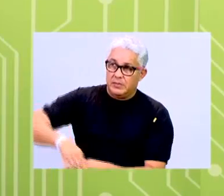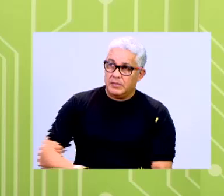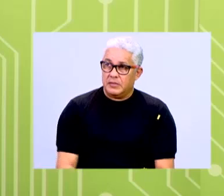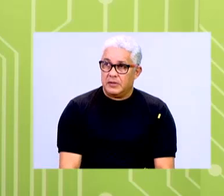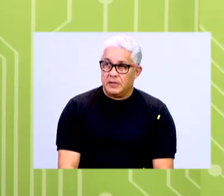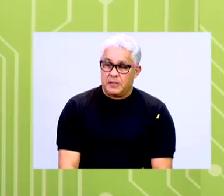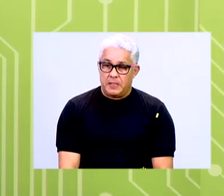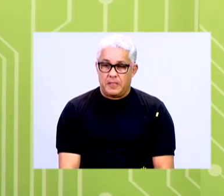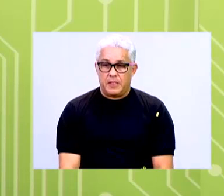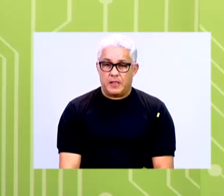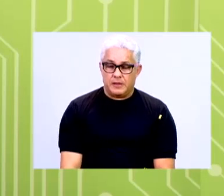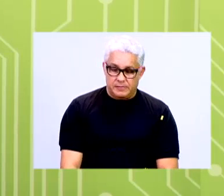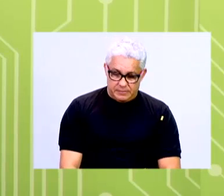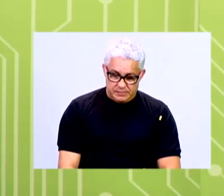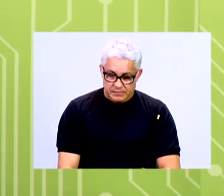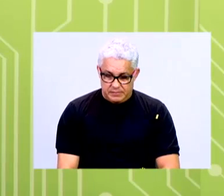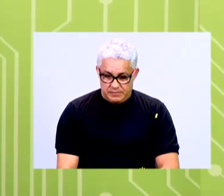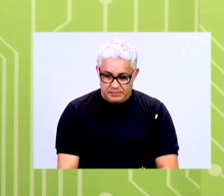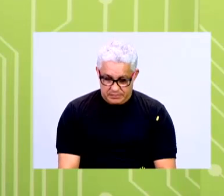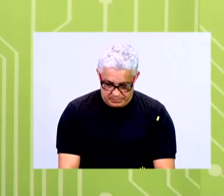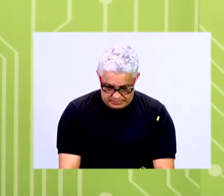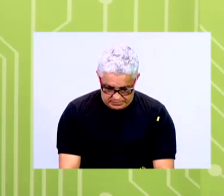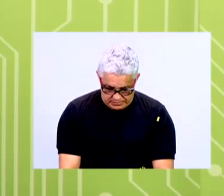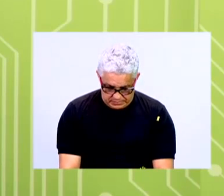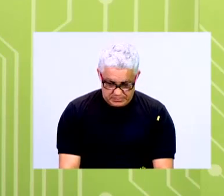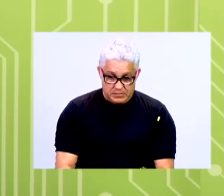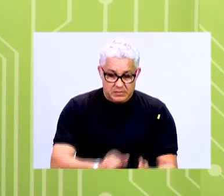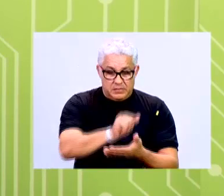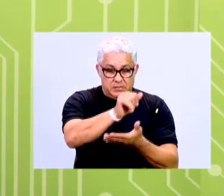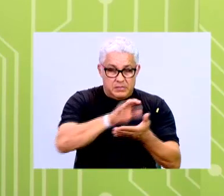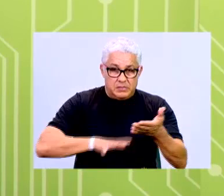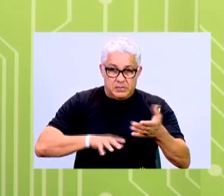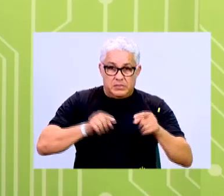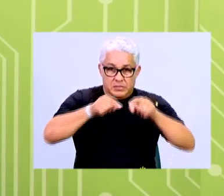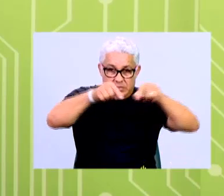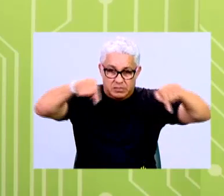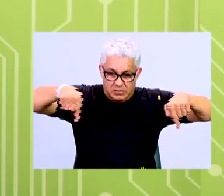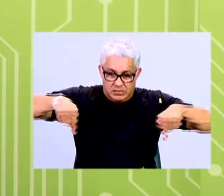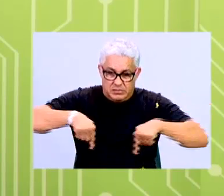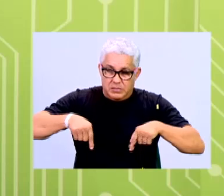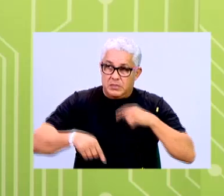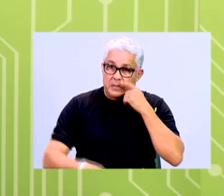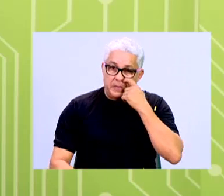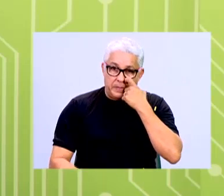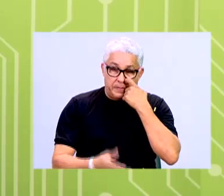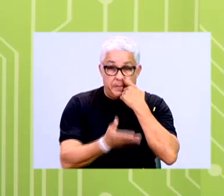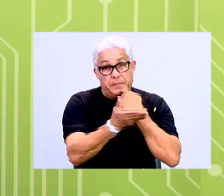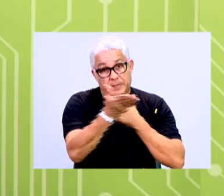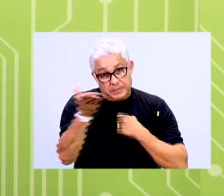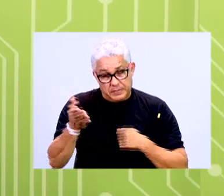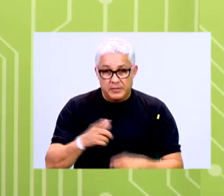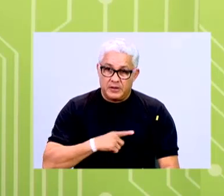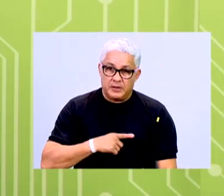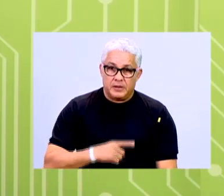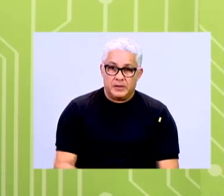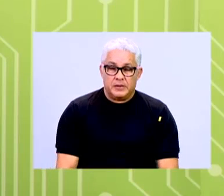para a nossa atividade de sala, em que os senhores